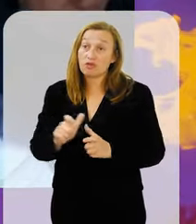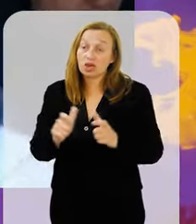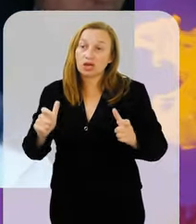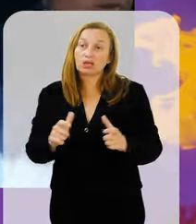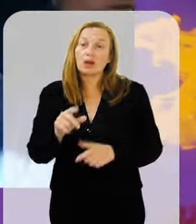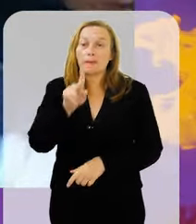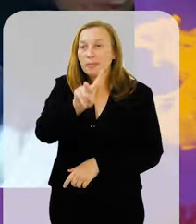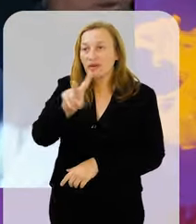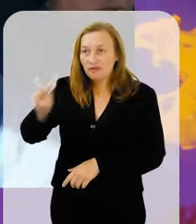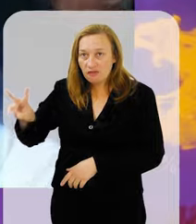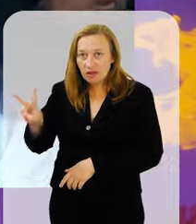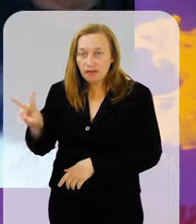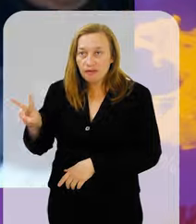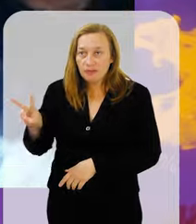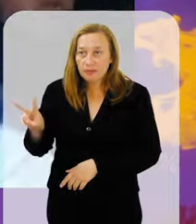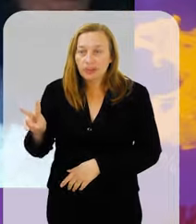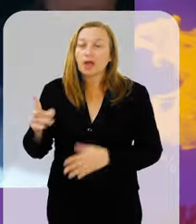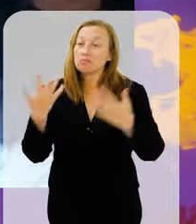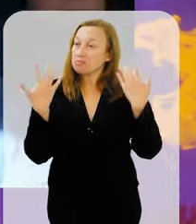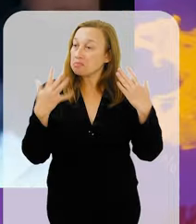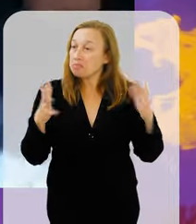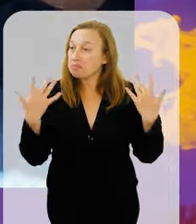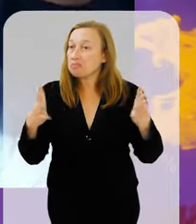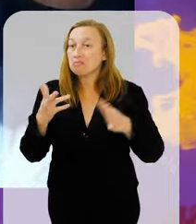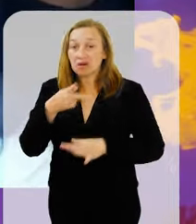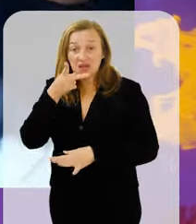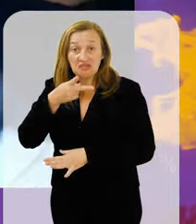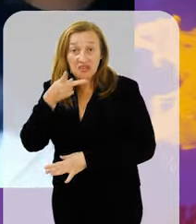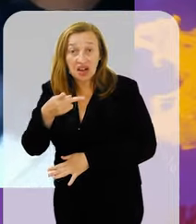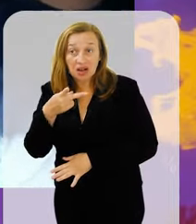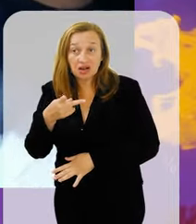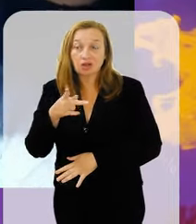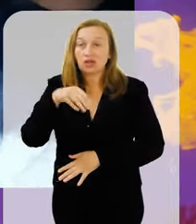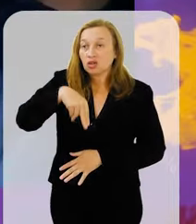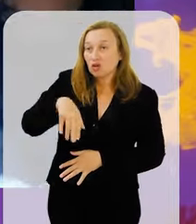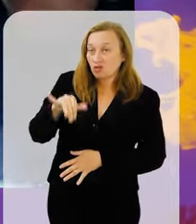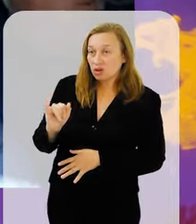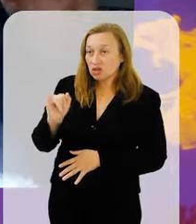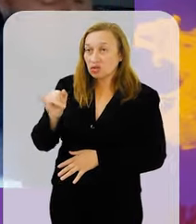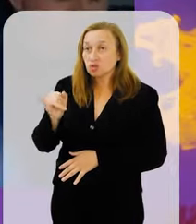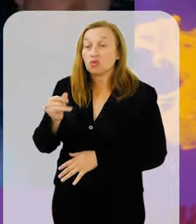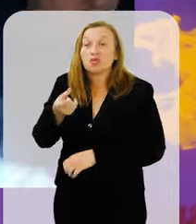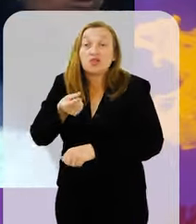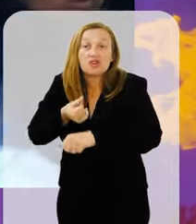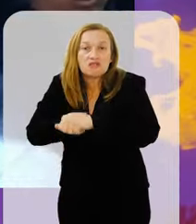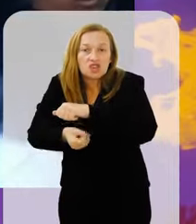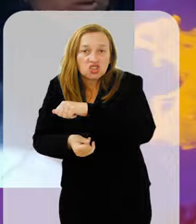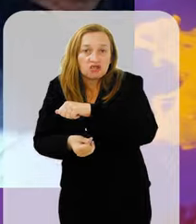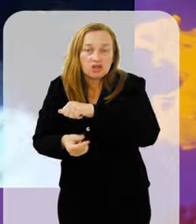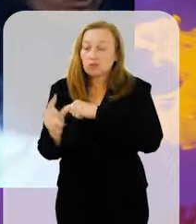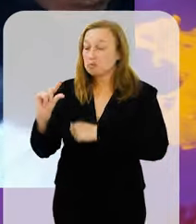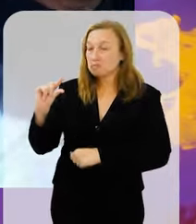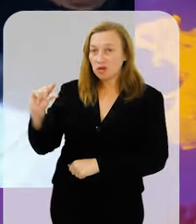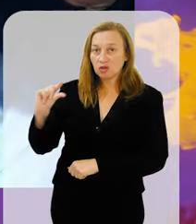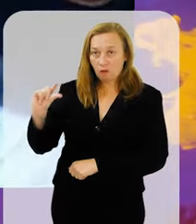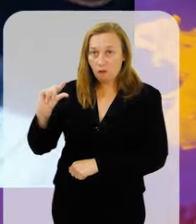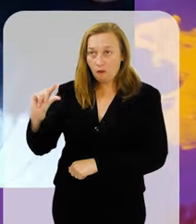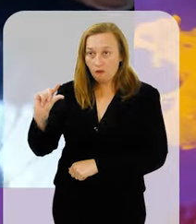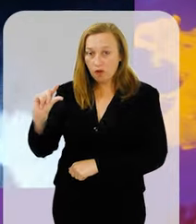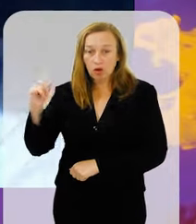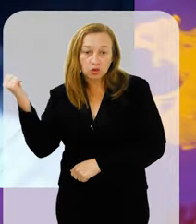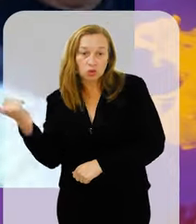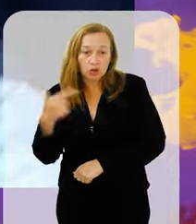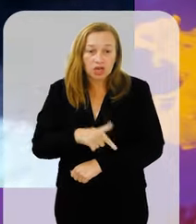está falando, o Paulo Vitor tem que bater palmas aí pelas palavras. O Nova Iguaçu fez um investimento menor do que o